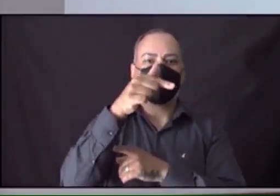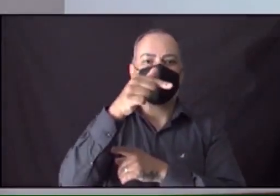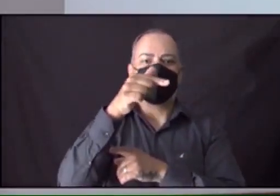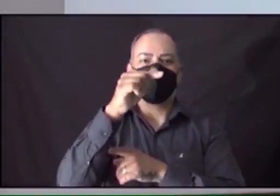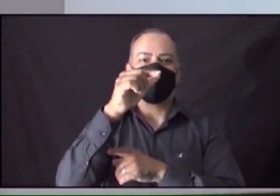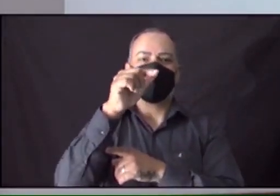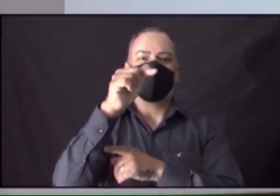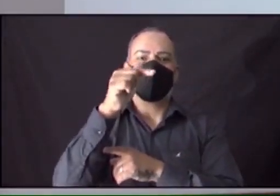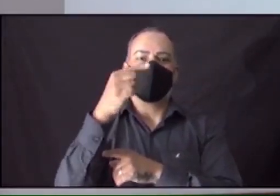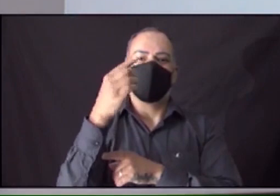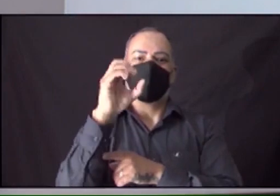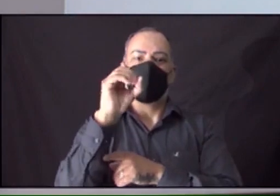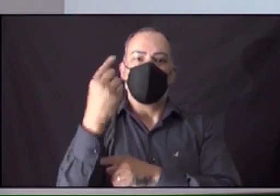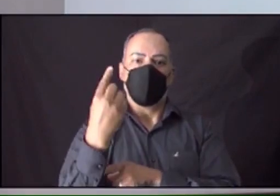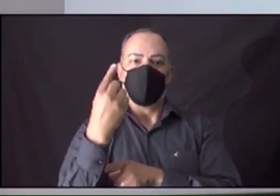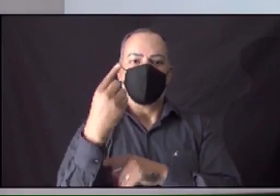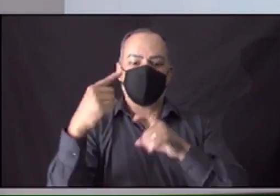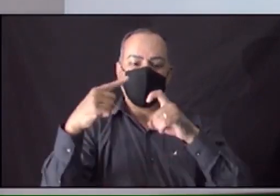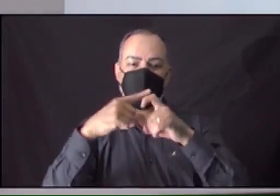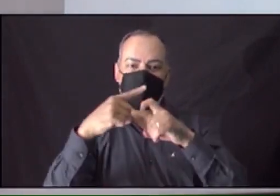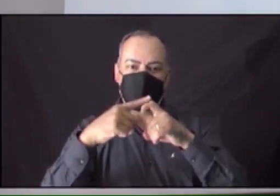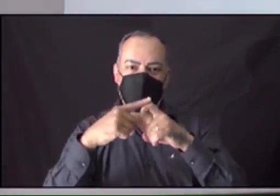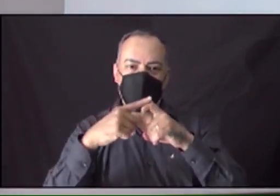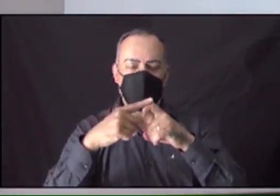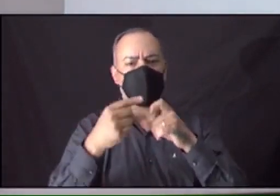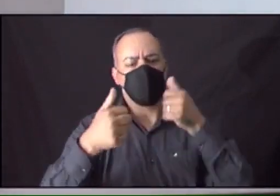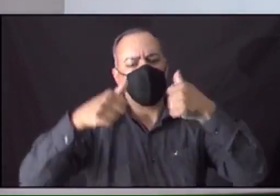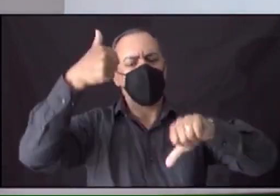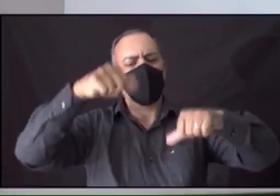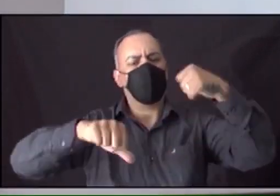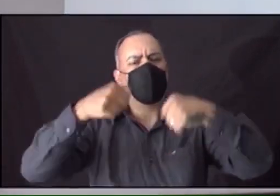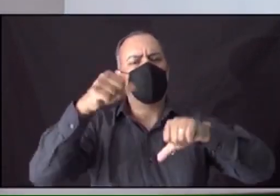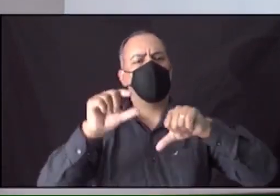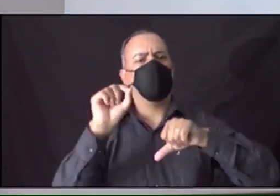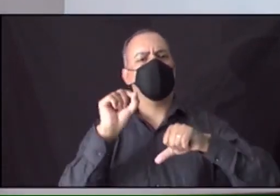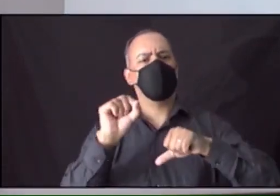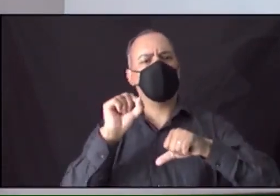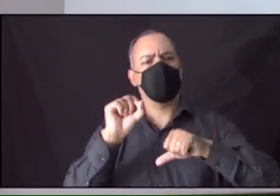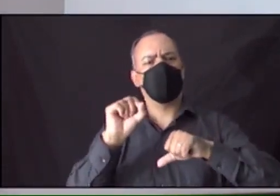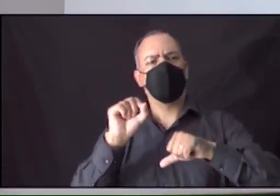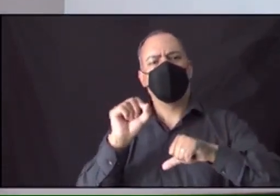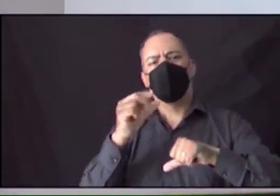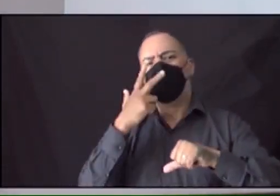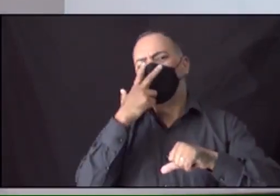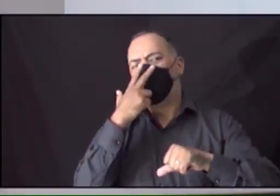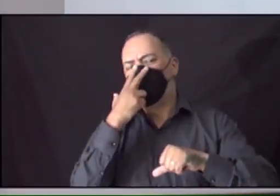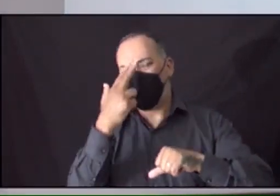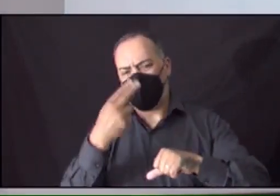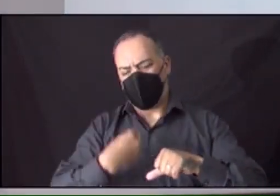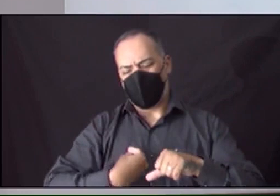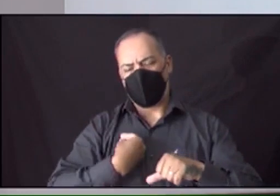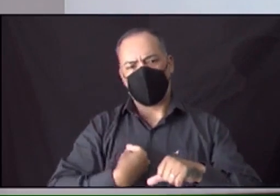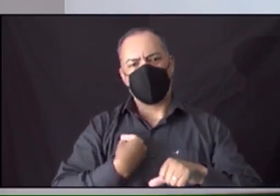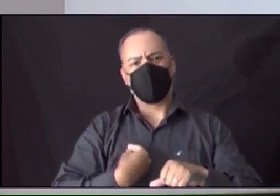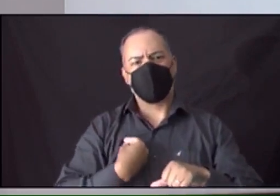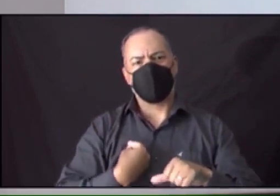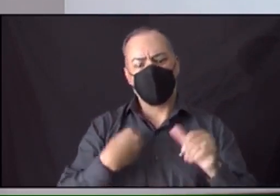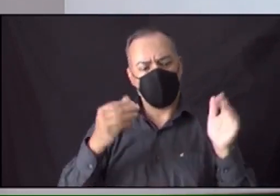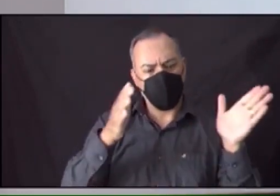Tá? Então, nós conseguimos avaliar, neste período, que nós estamos vivendo um